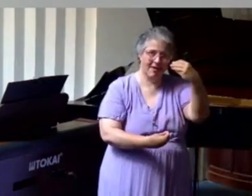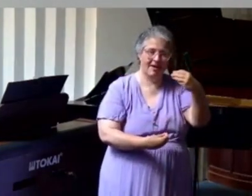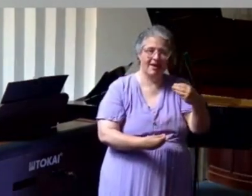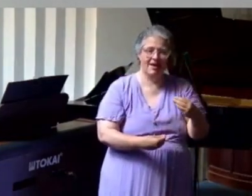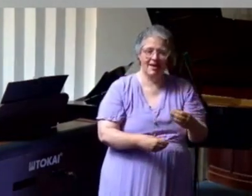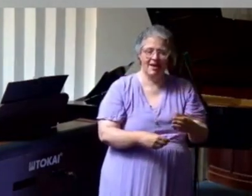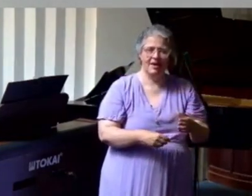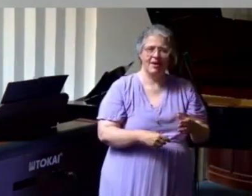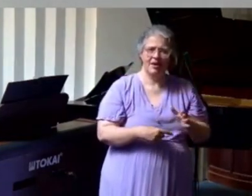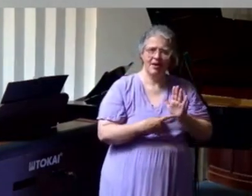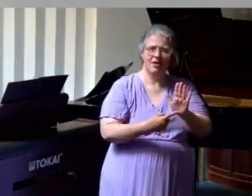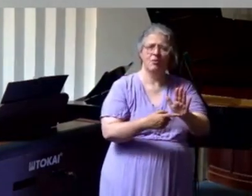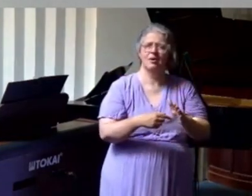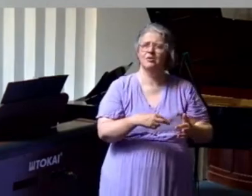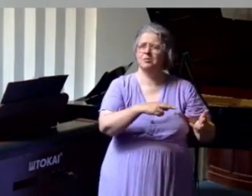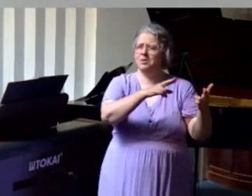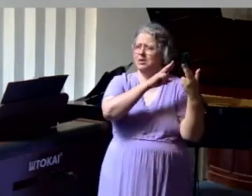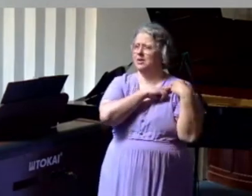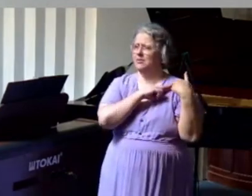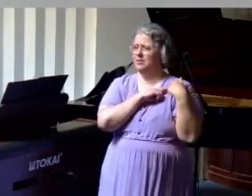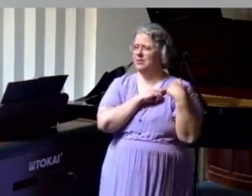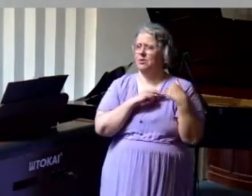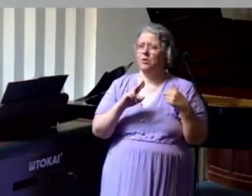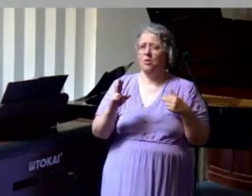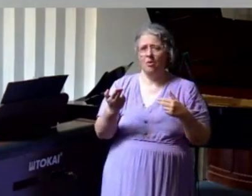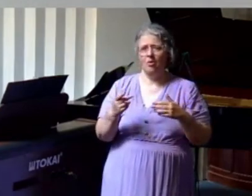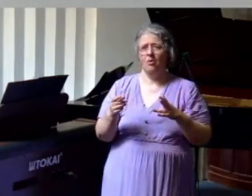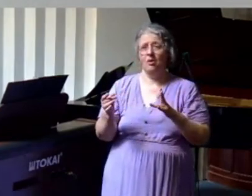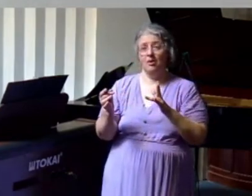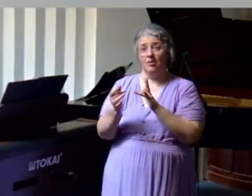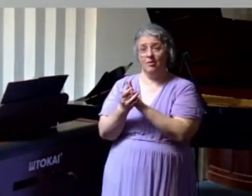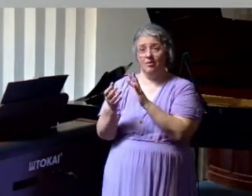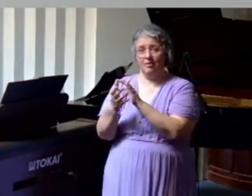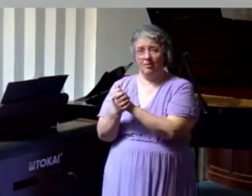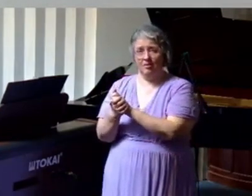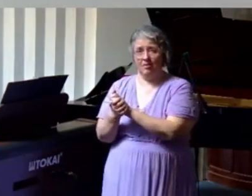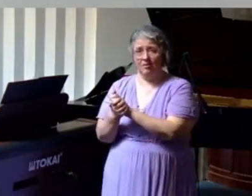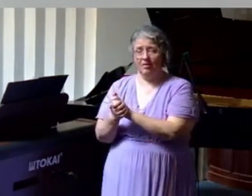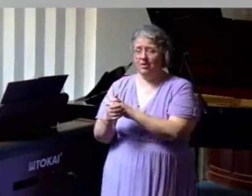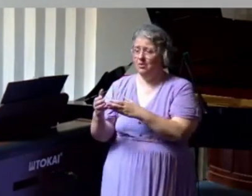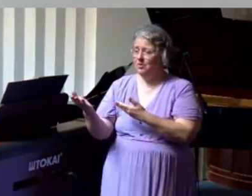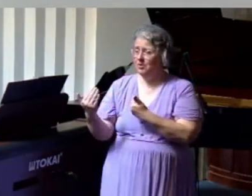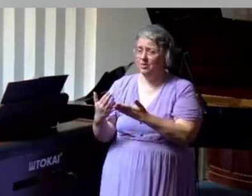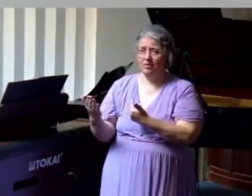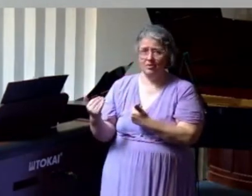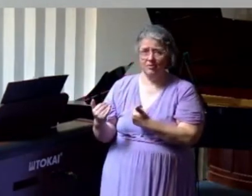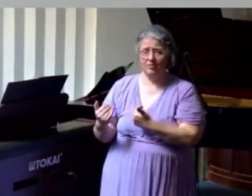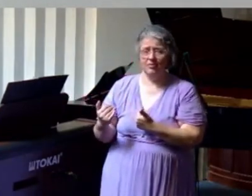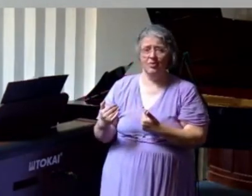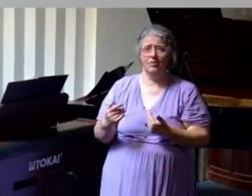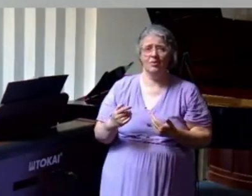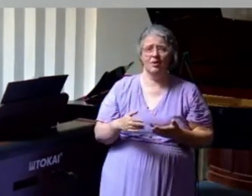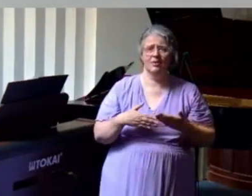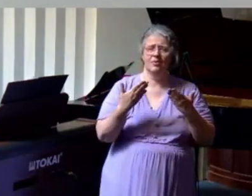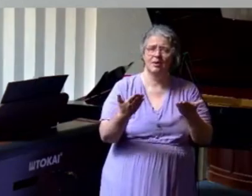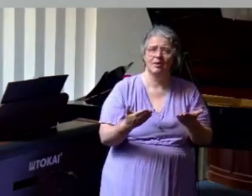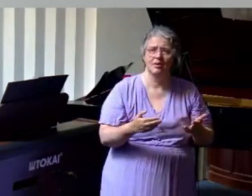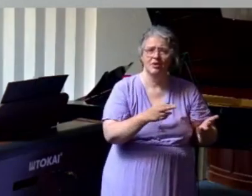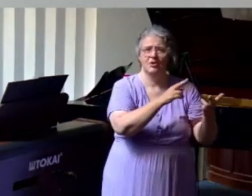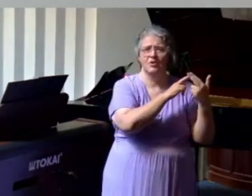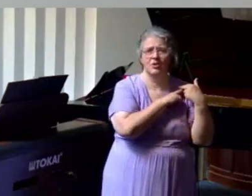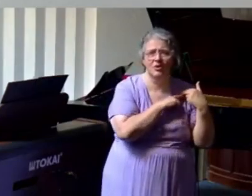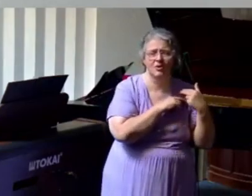quando eu me comprometi com o meu marido, com a minha esposa. De quando eu assumi o compromisso